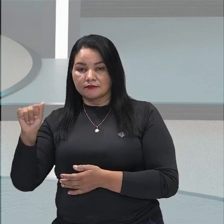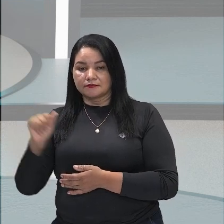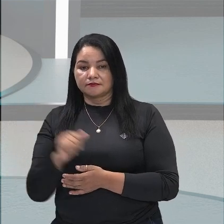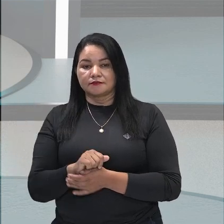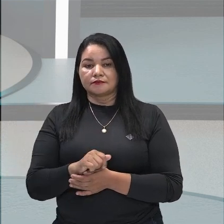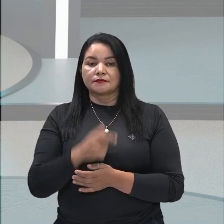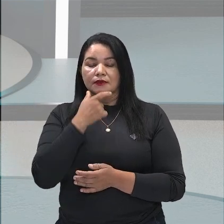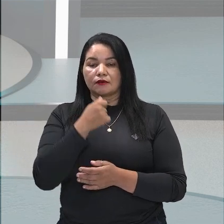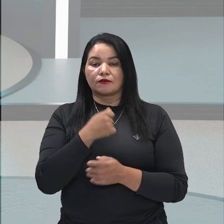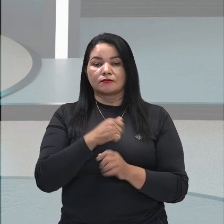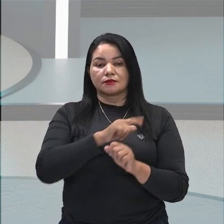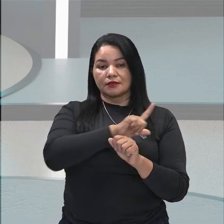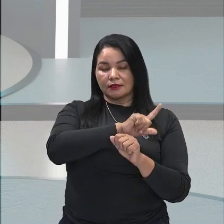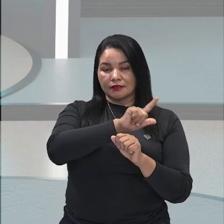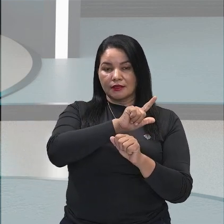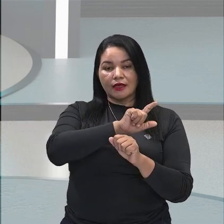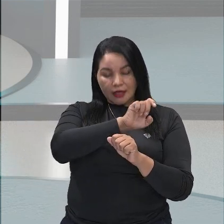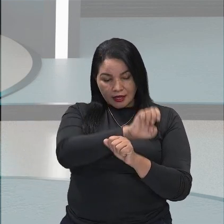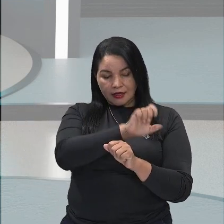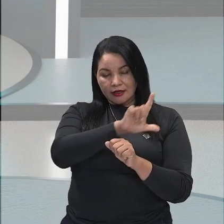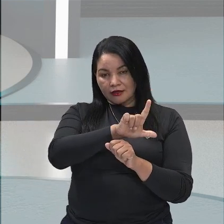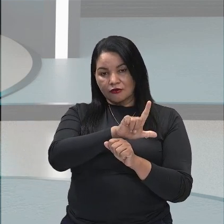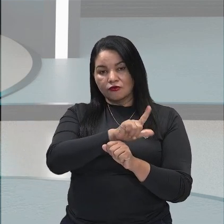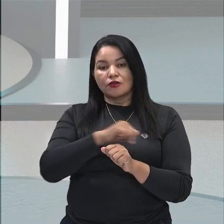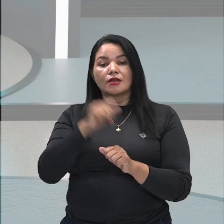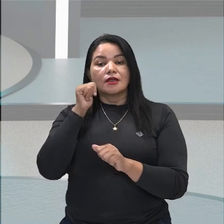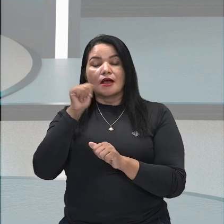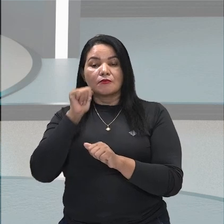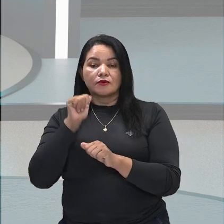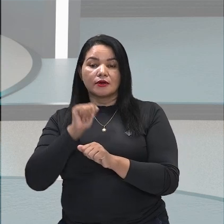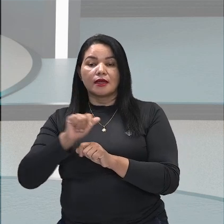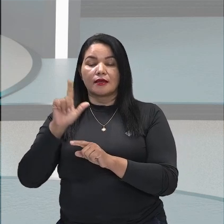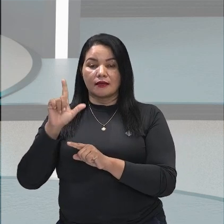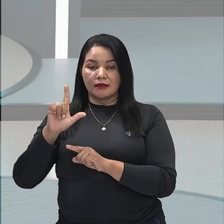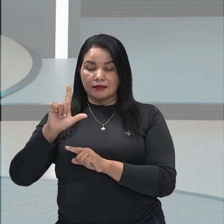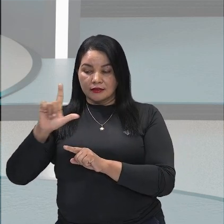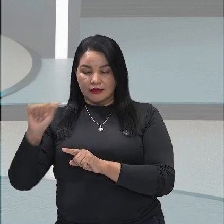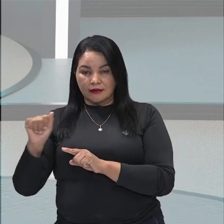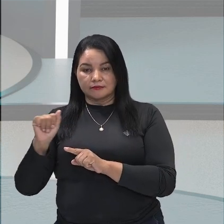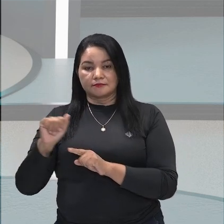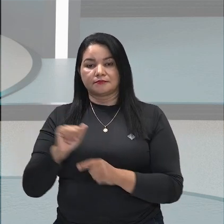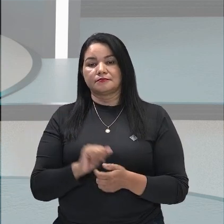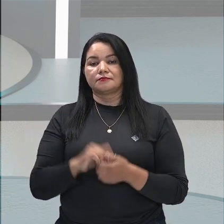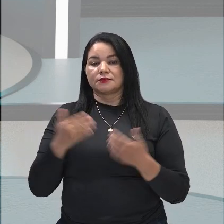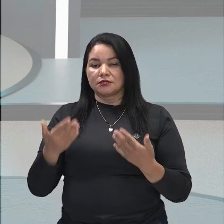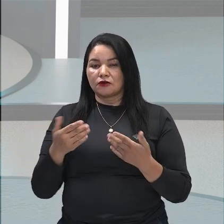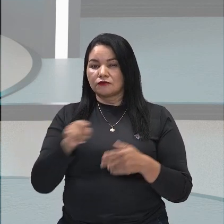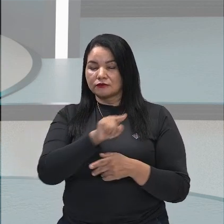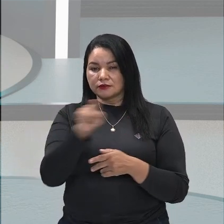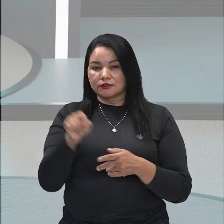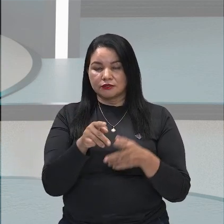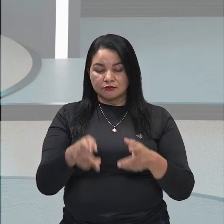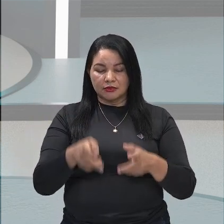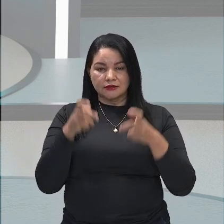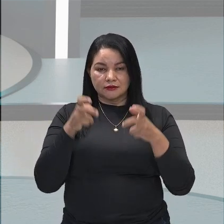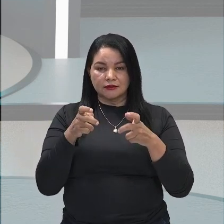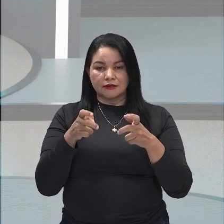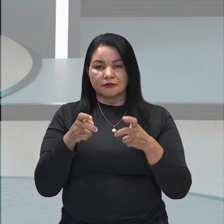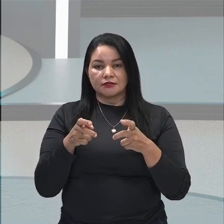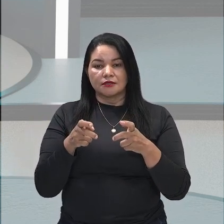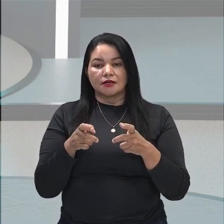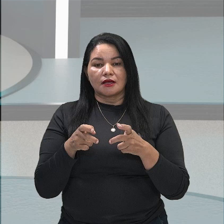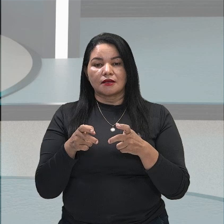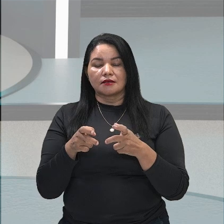la imperatriz, e el poeta, la poetisa. Então, aqui vocês percebem que essa formação